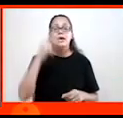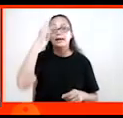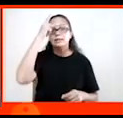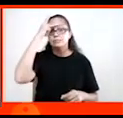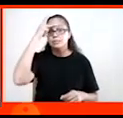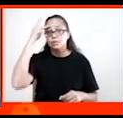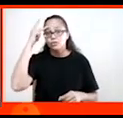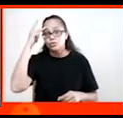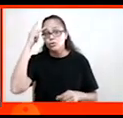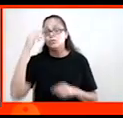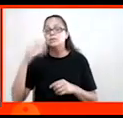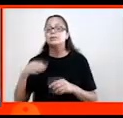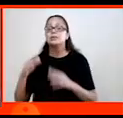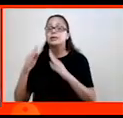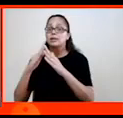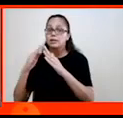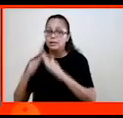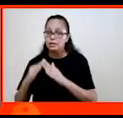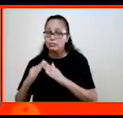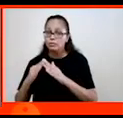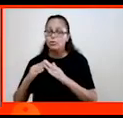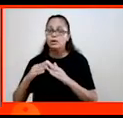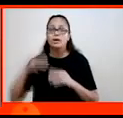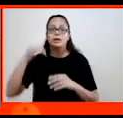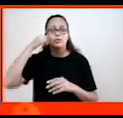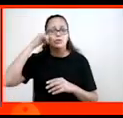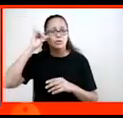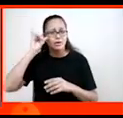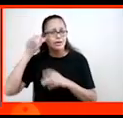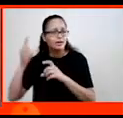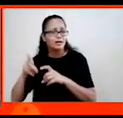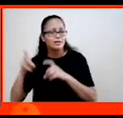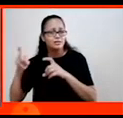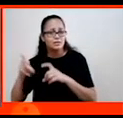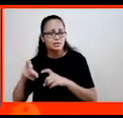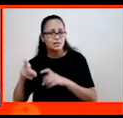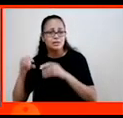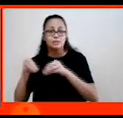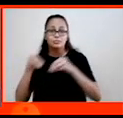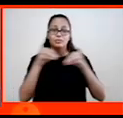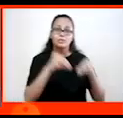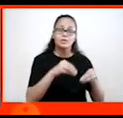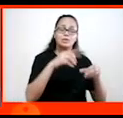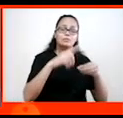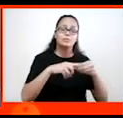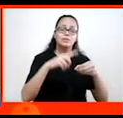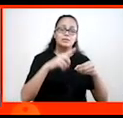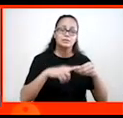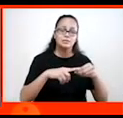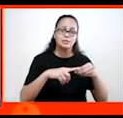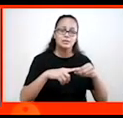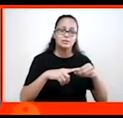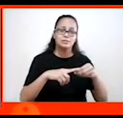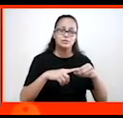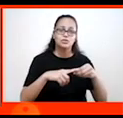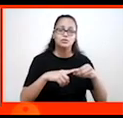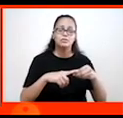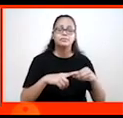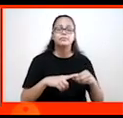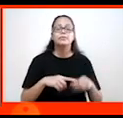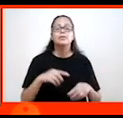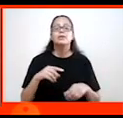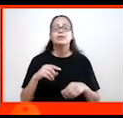pessoas da zona rural, do sítio, né, das fazendas em direção à cidade. Né? Então aconteceu aí o fenômeno da urbanização. Então a